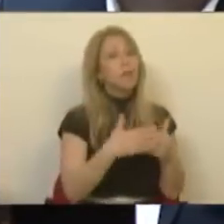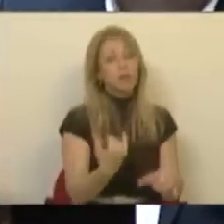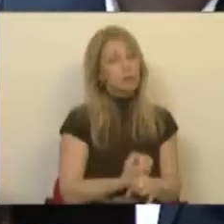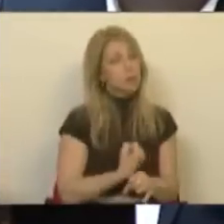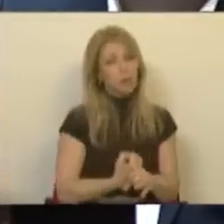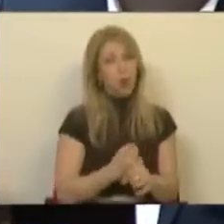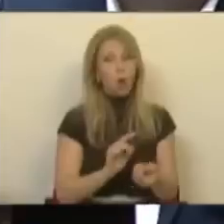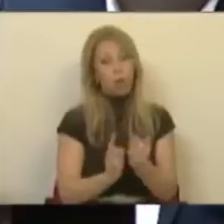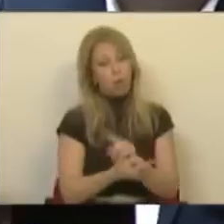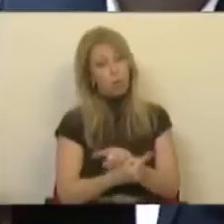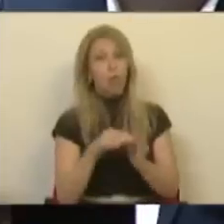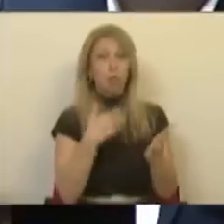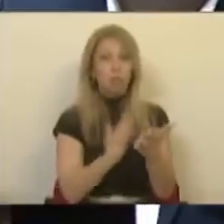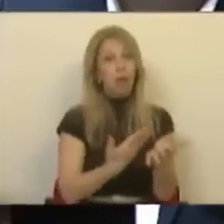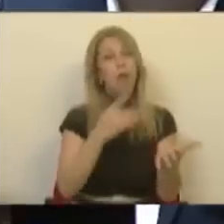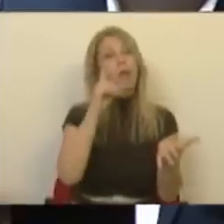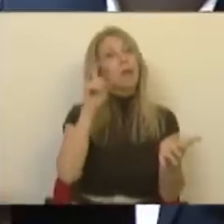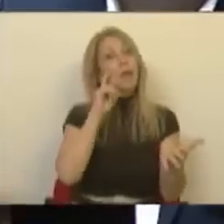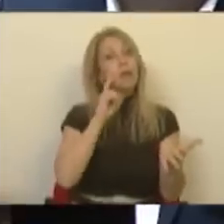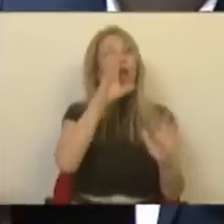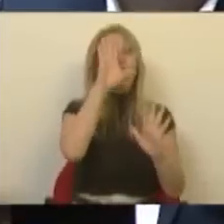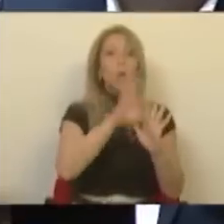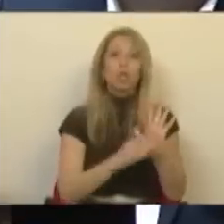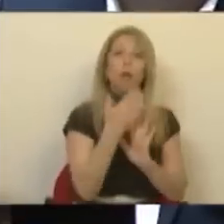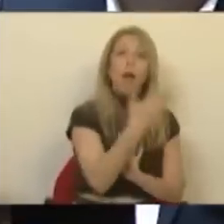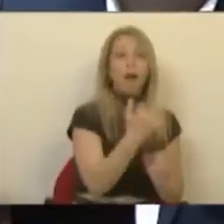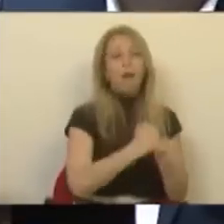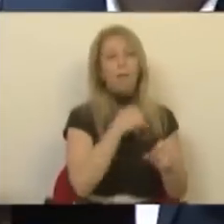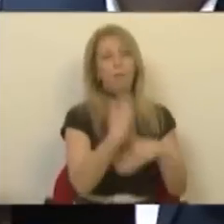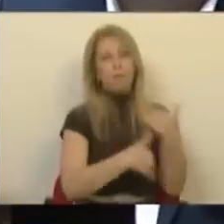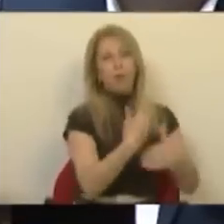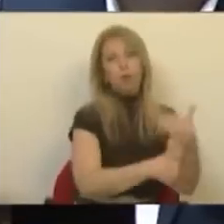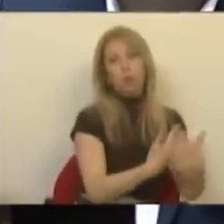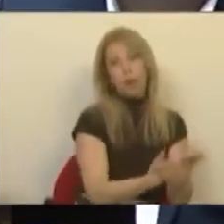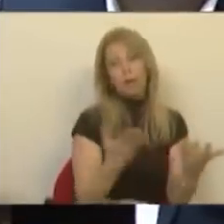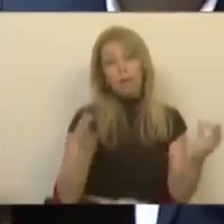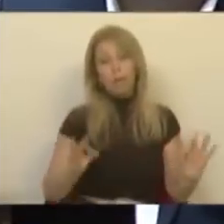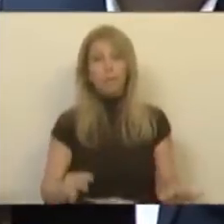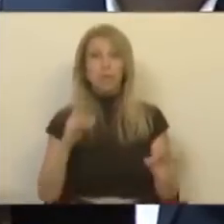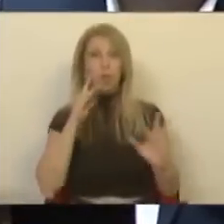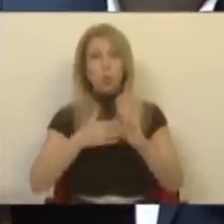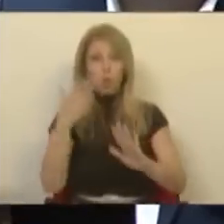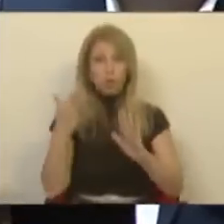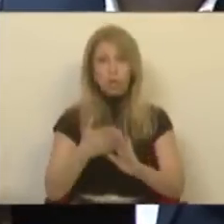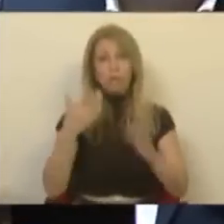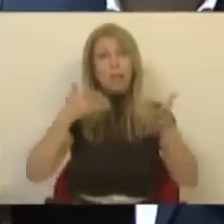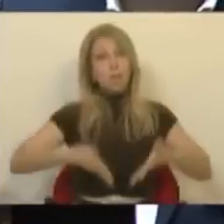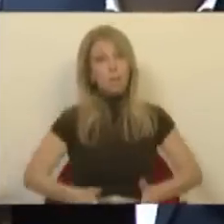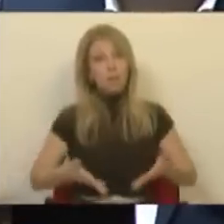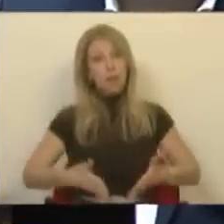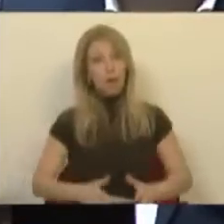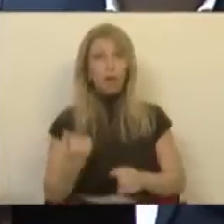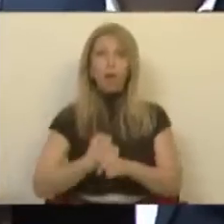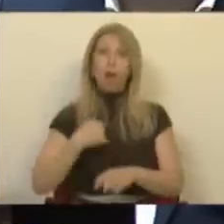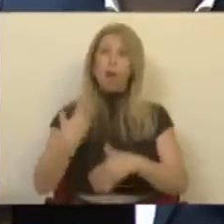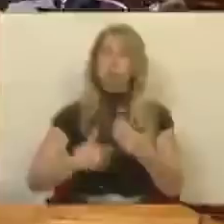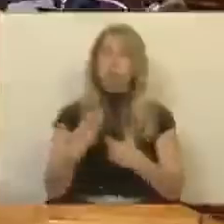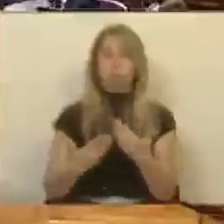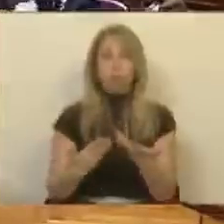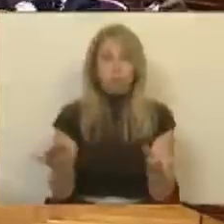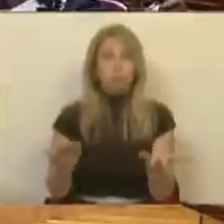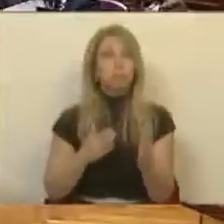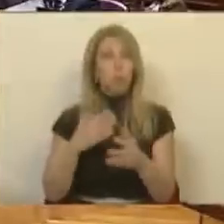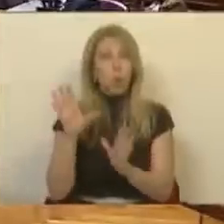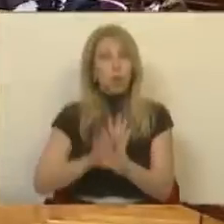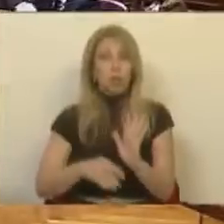condições para funcionar é isto que é necessário garantir que todas estas urgências que as maternidades têm condições para funcionar adequadamente